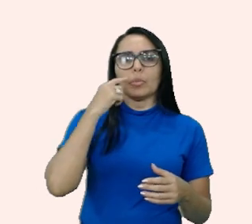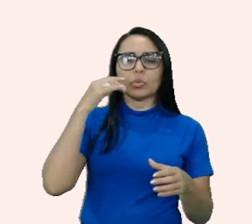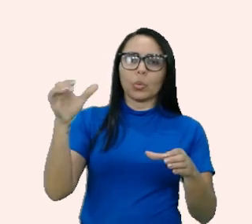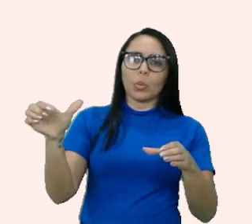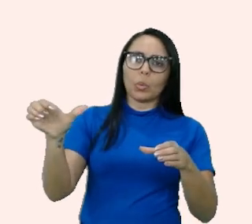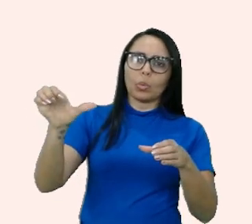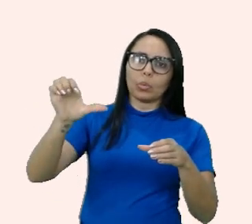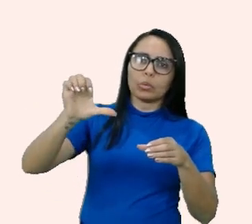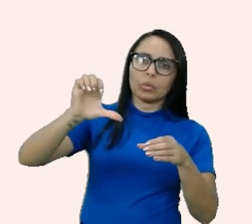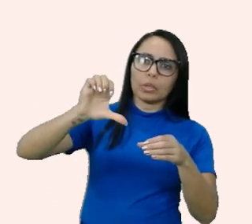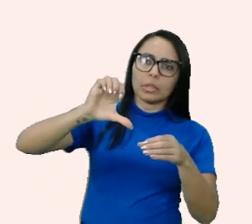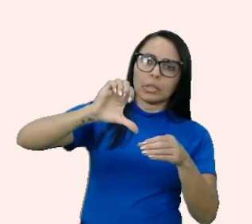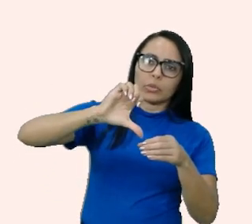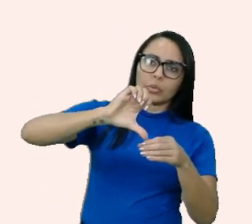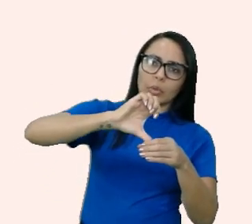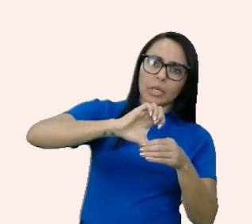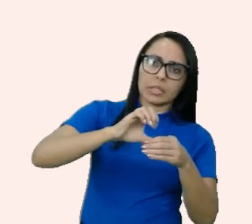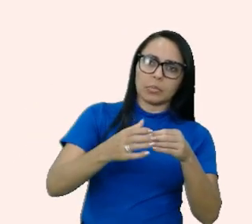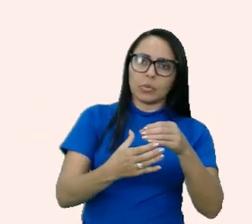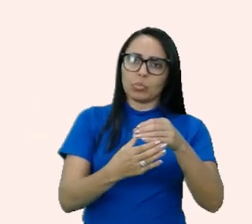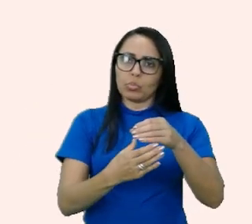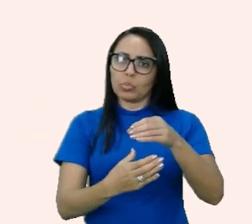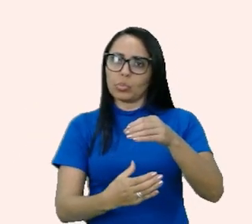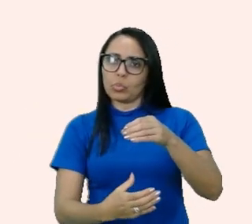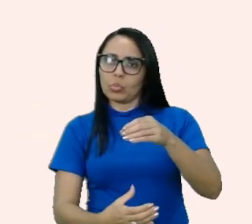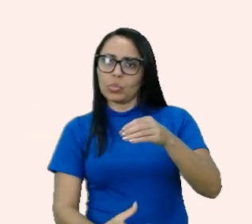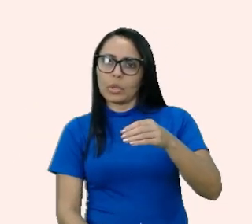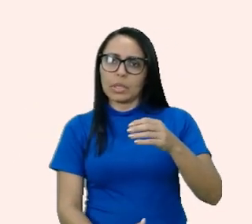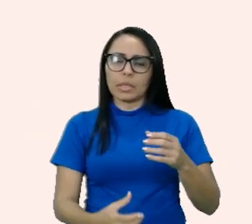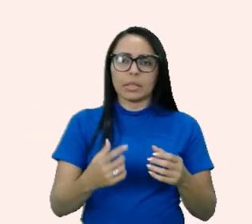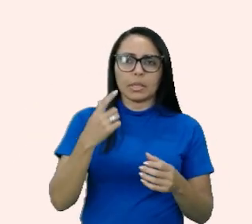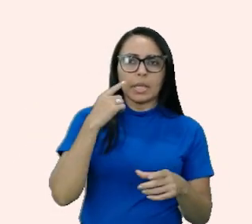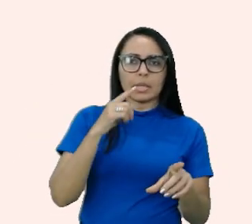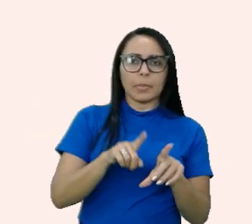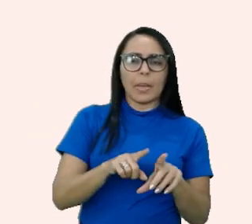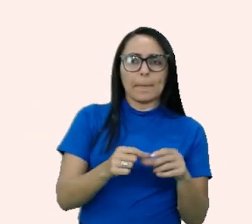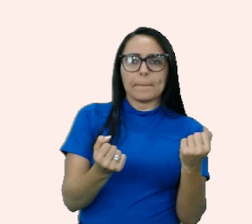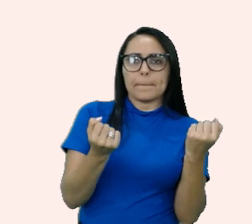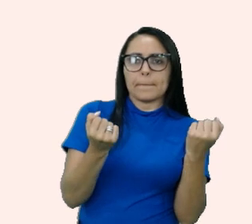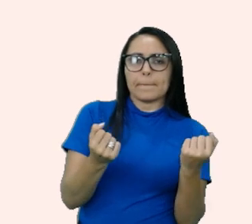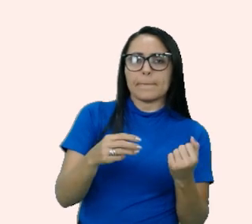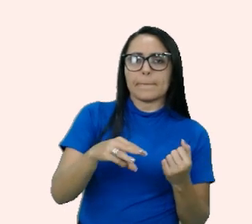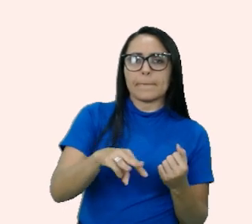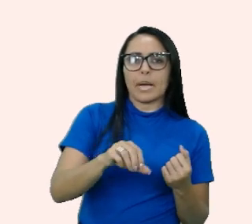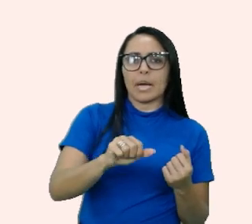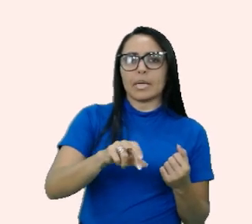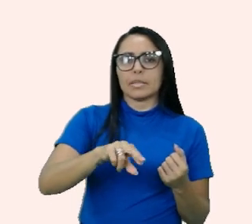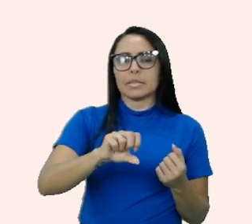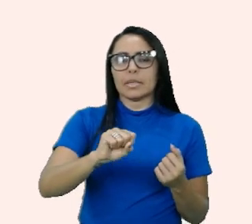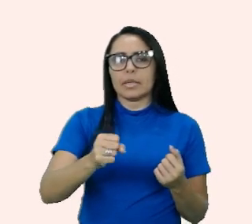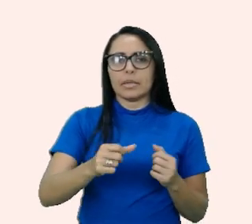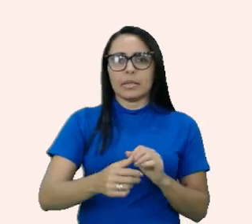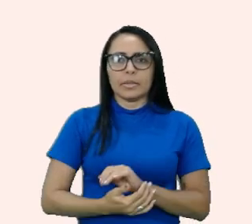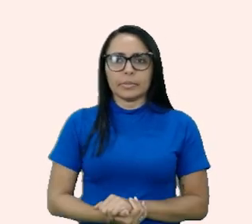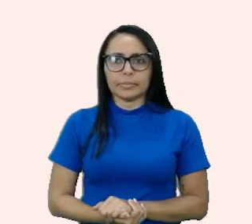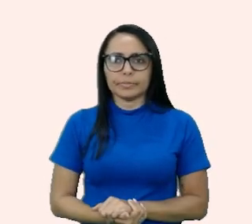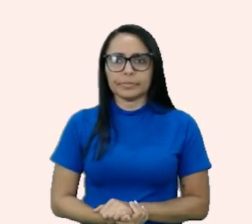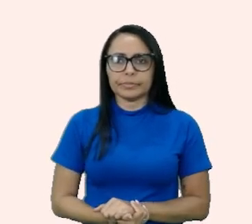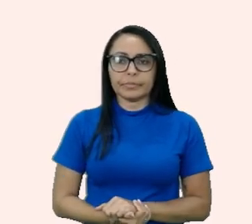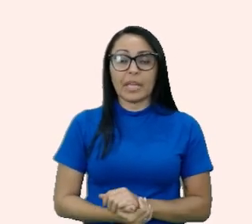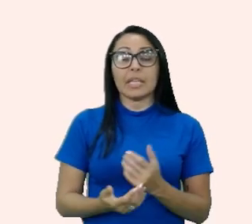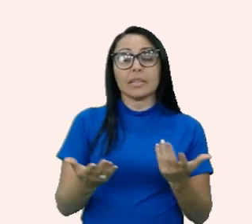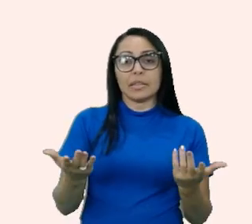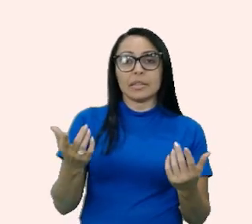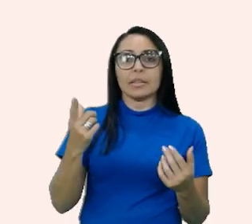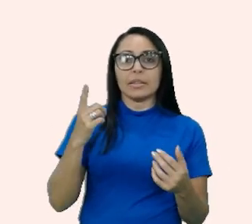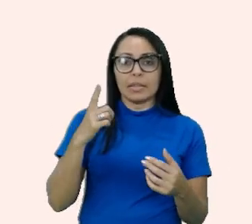um certo recipiente. A partir daí eu tenho outra grandeza famosa, que é a massa, que é dada em quilograma. E aí eu tenho o